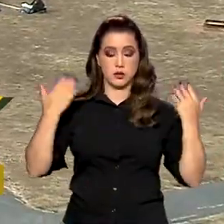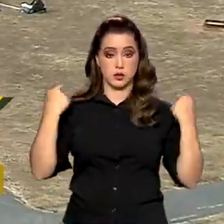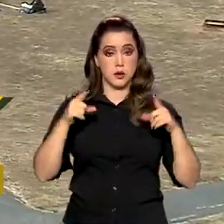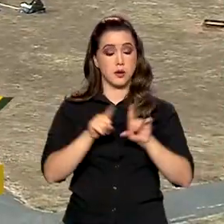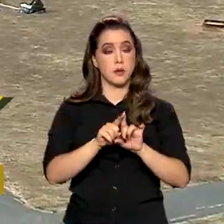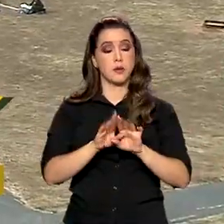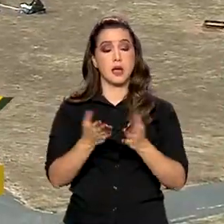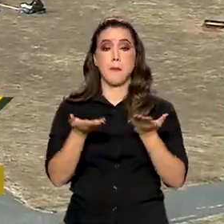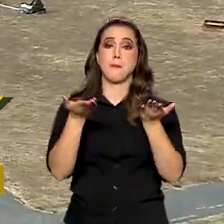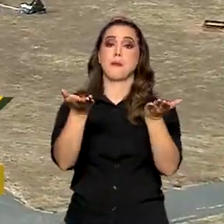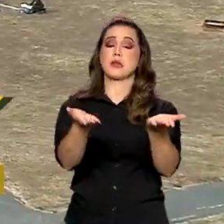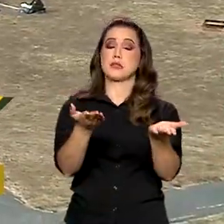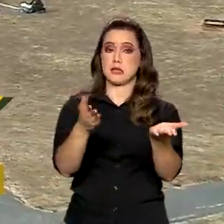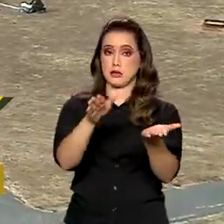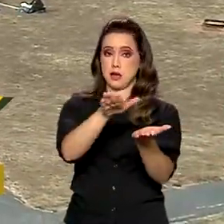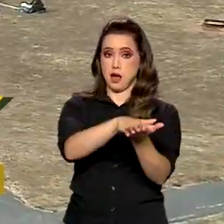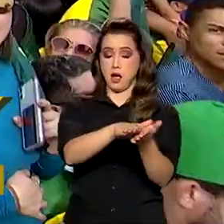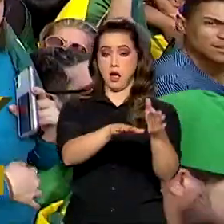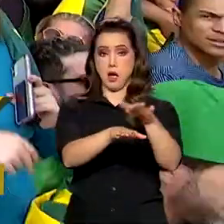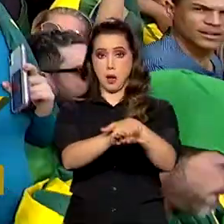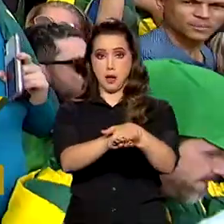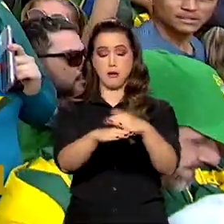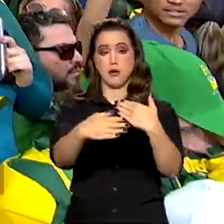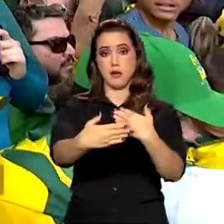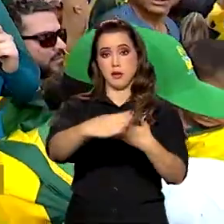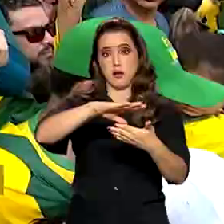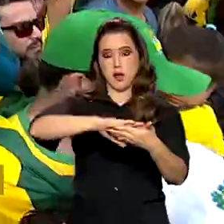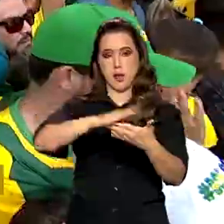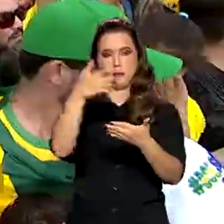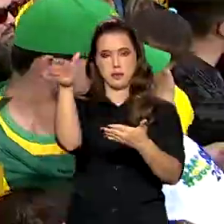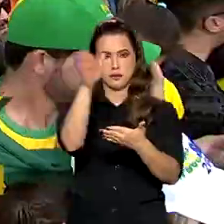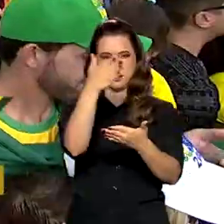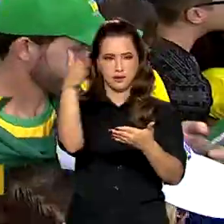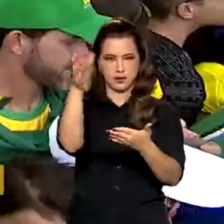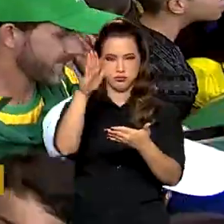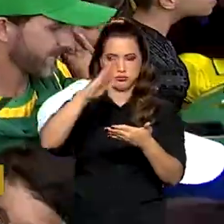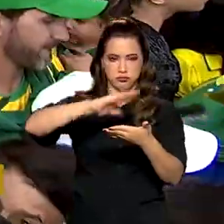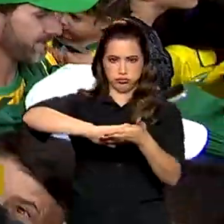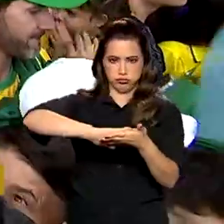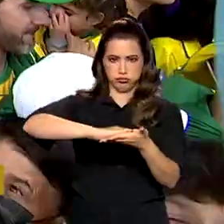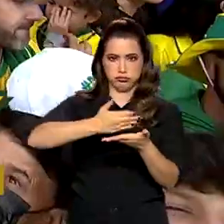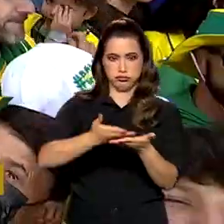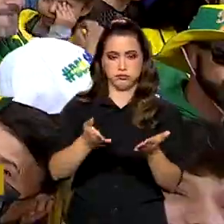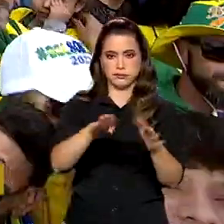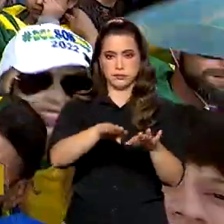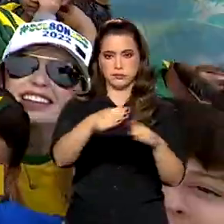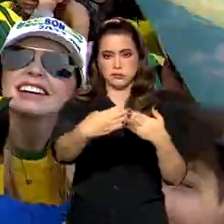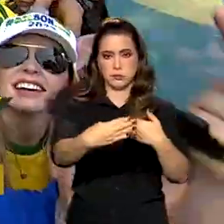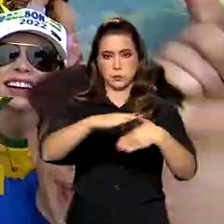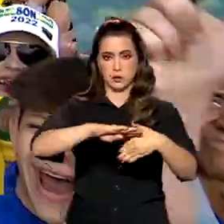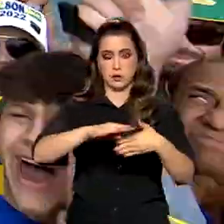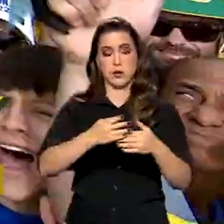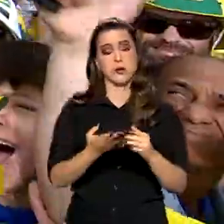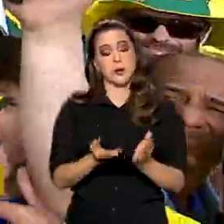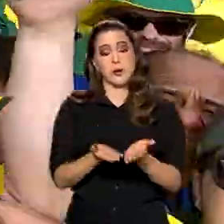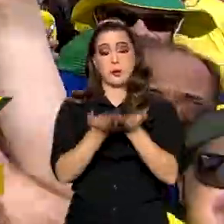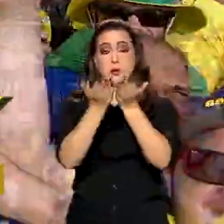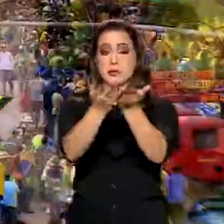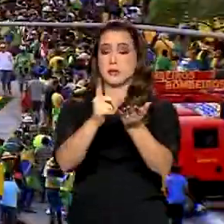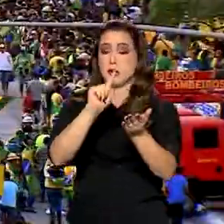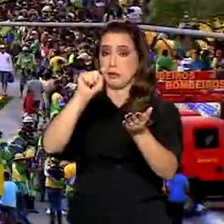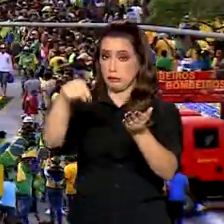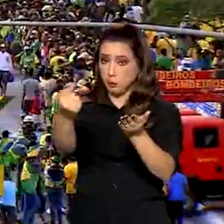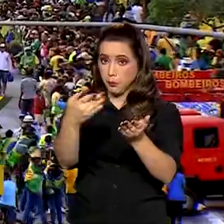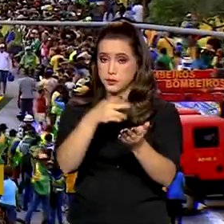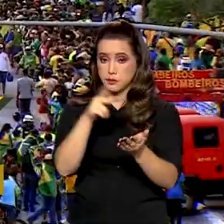bandeira e se apresentar ao presidente na sequência. A gente viu há pouco em detalhes um, né, dos militares chegando, o senhor falava dos equipamentos que eles trazem e a gente